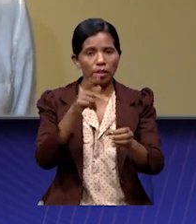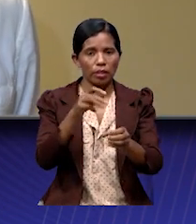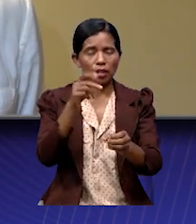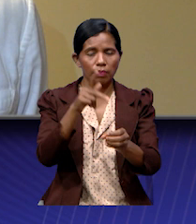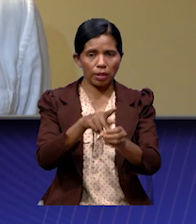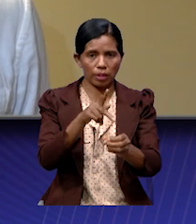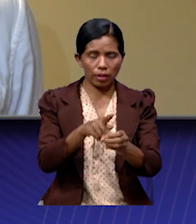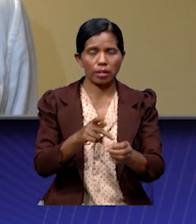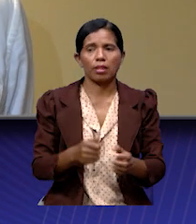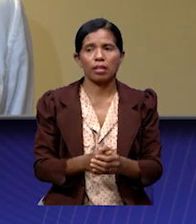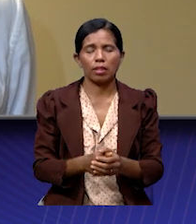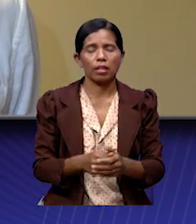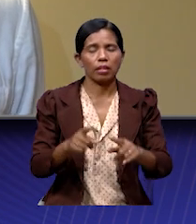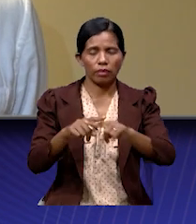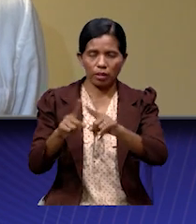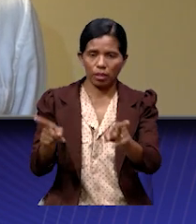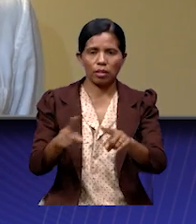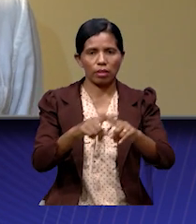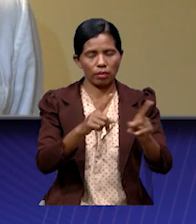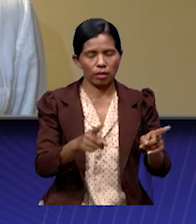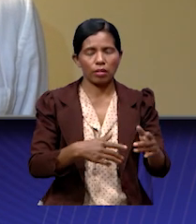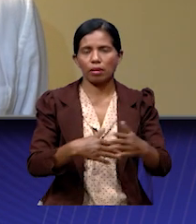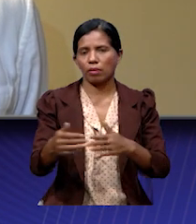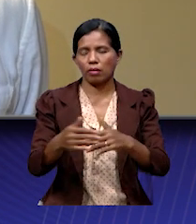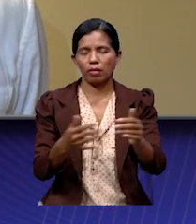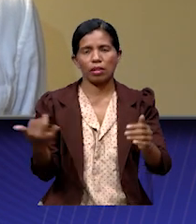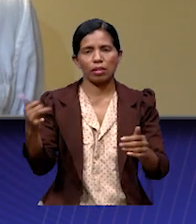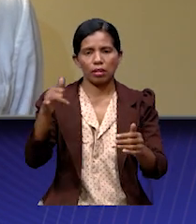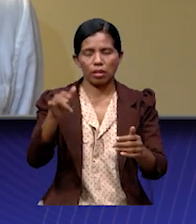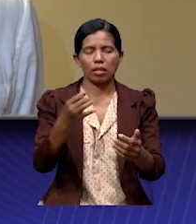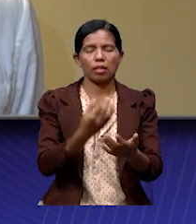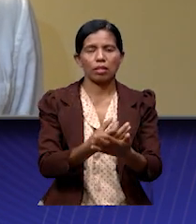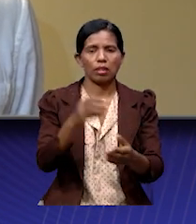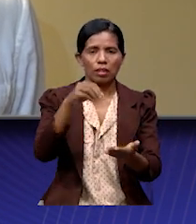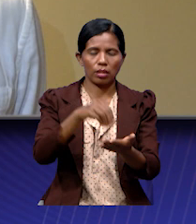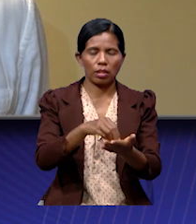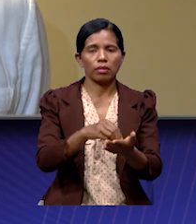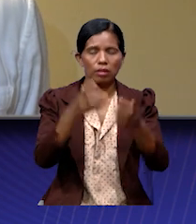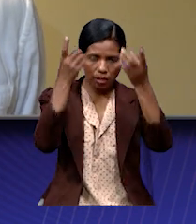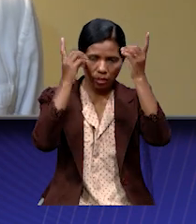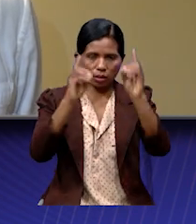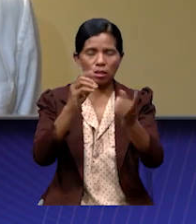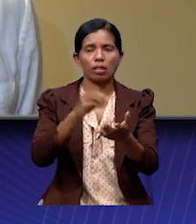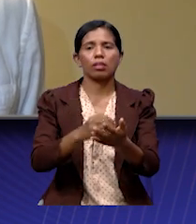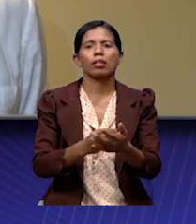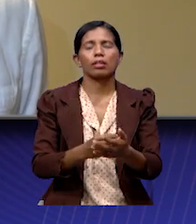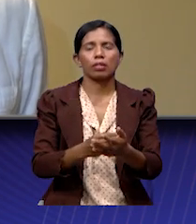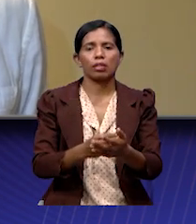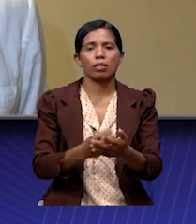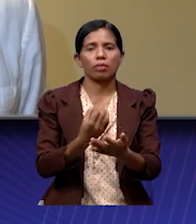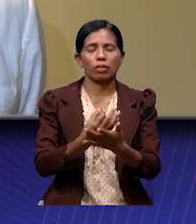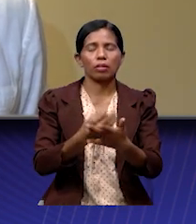sirne ida ba ida la nesa conformi sira ne custo ne be involve iha processo